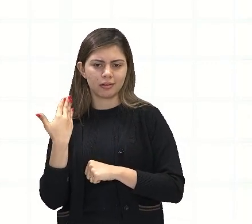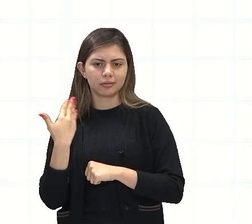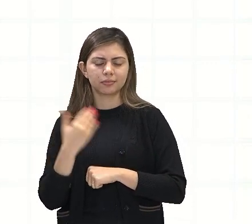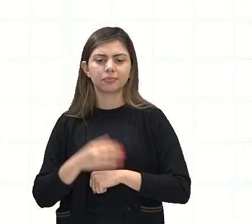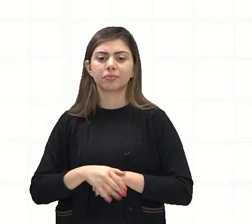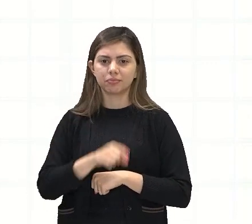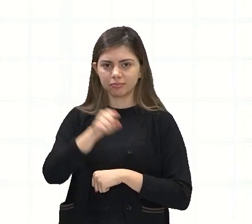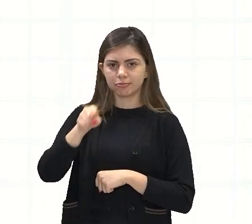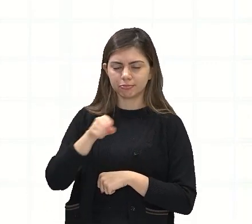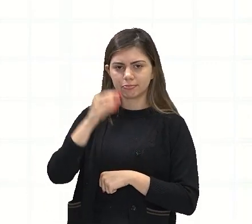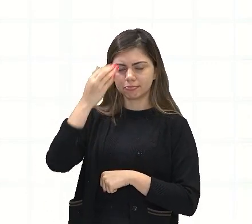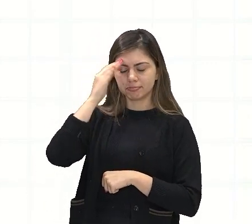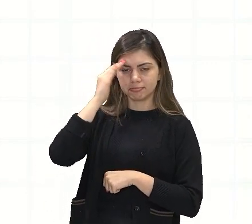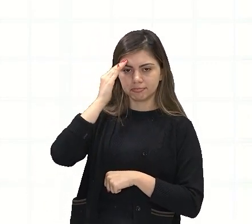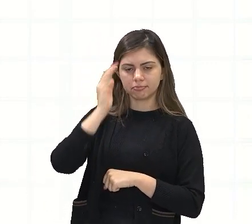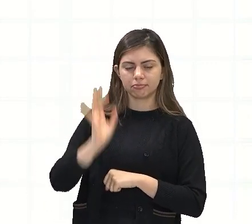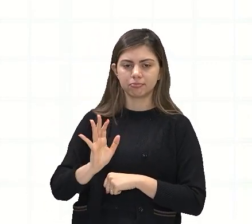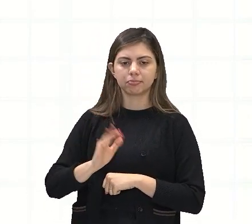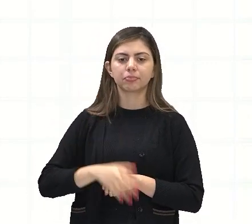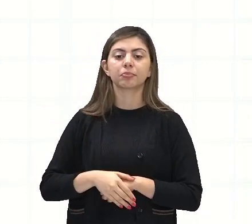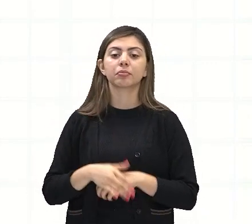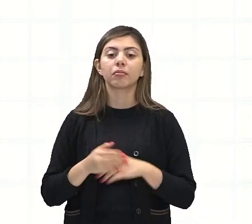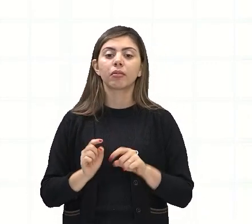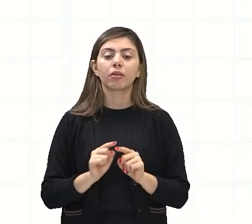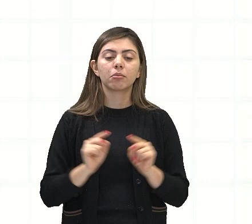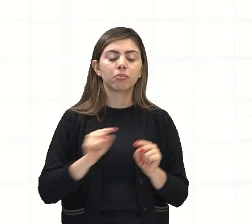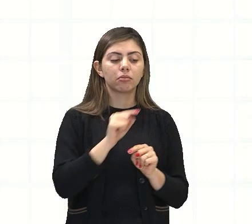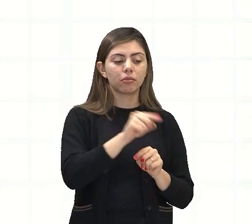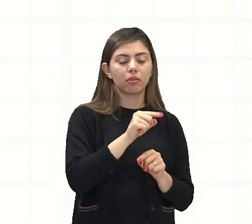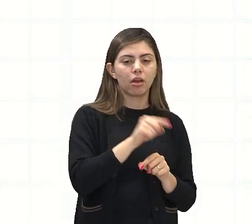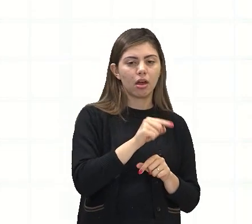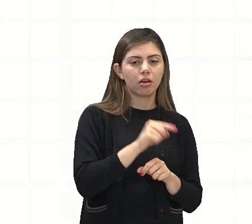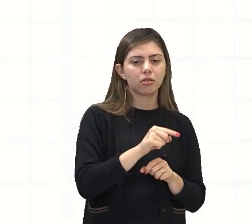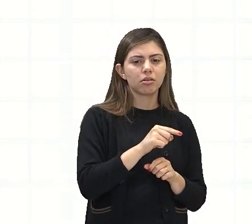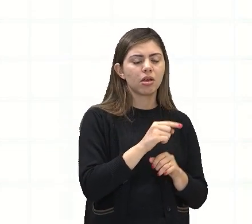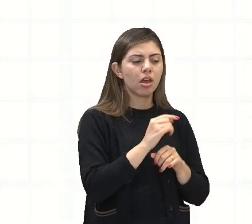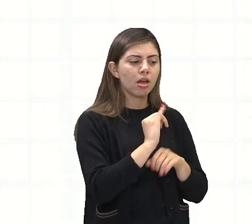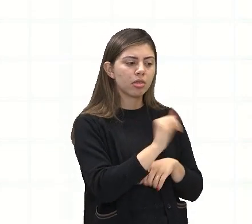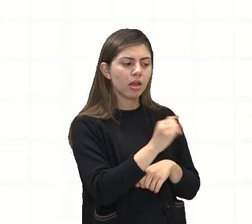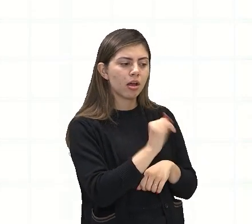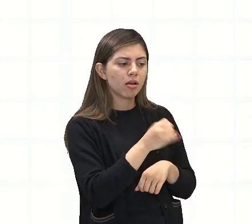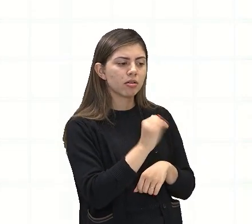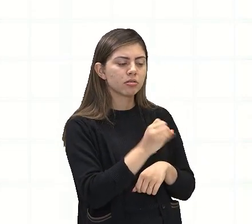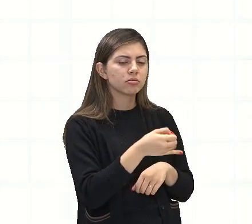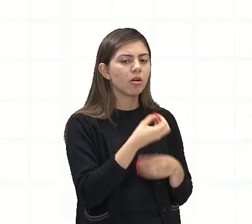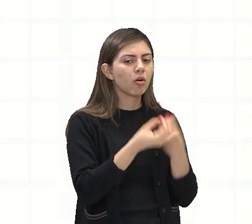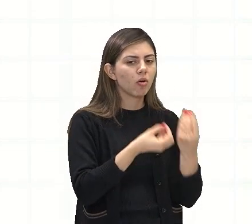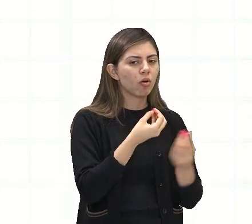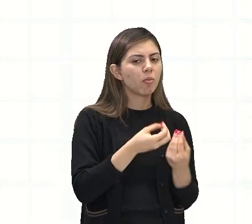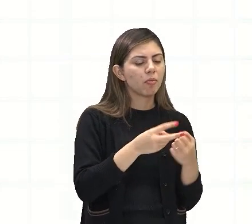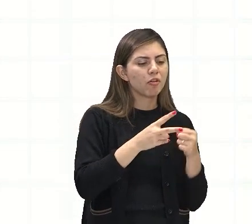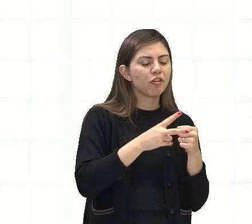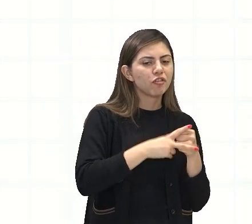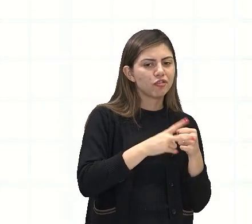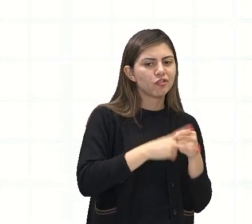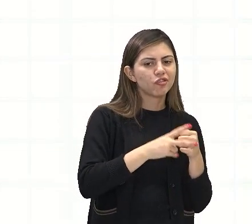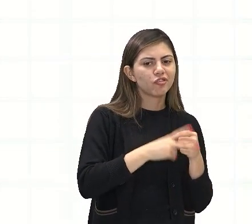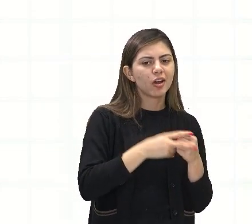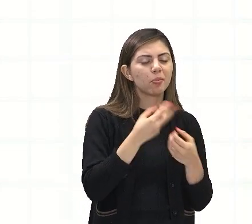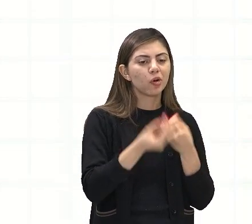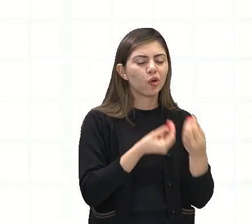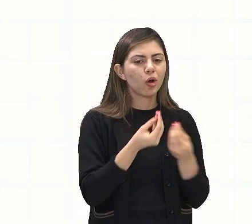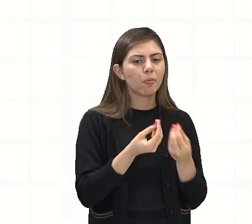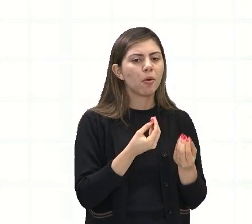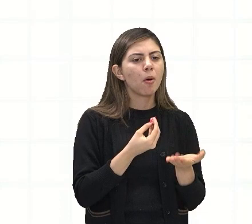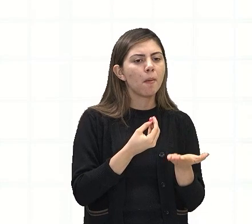para você? Já na narração, você percebeu que normalmente prevalecem os tempos no pretérito